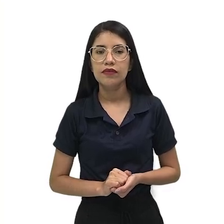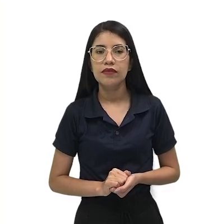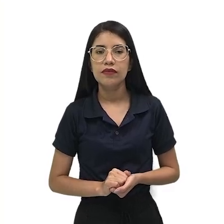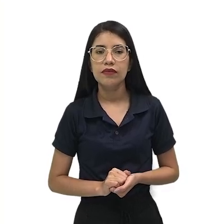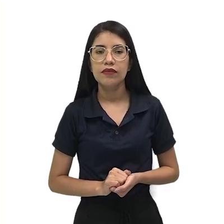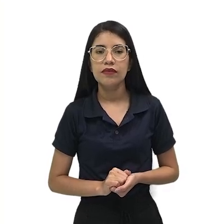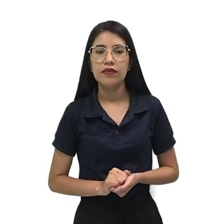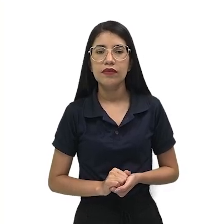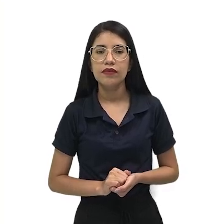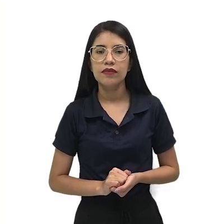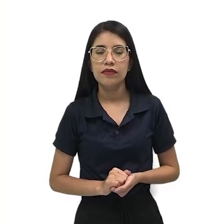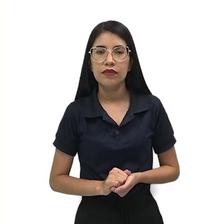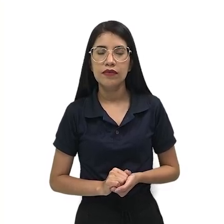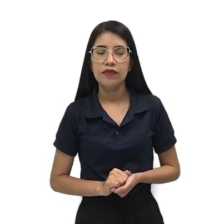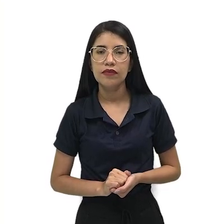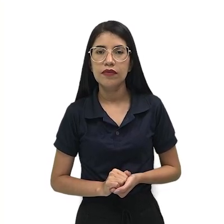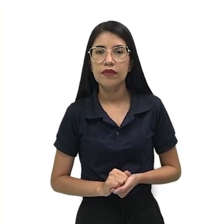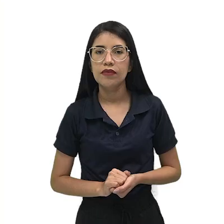069,